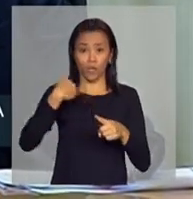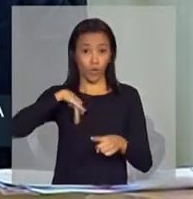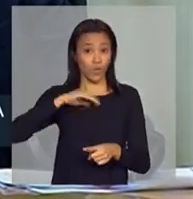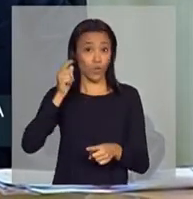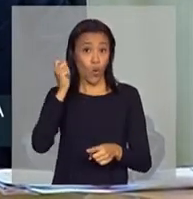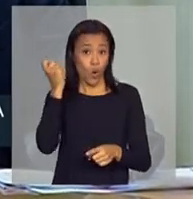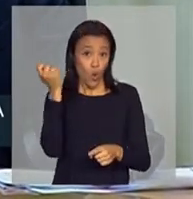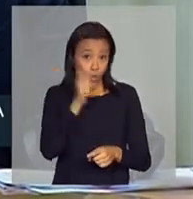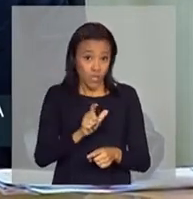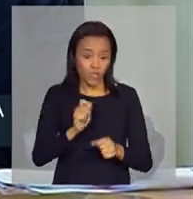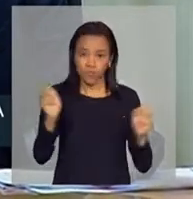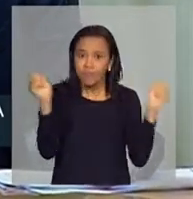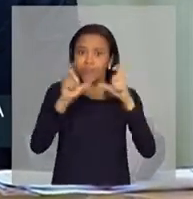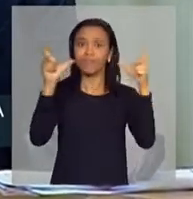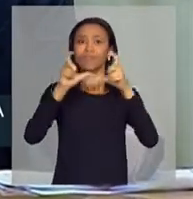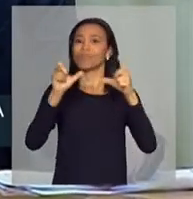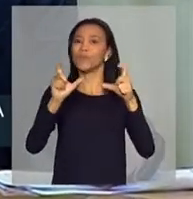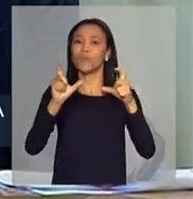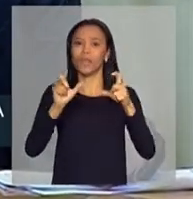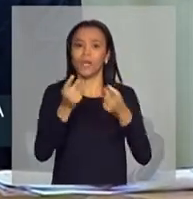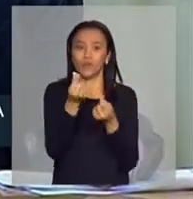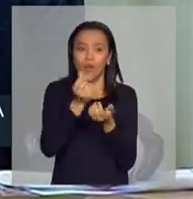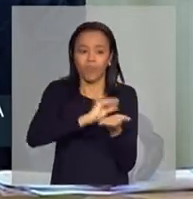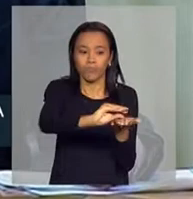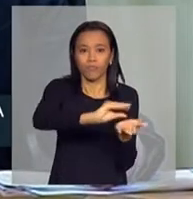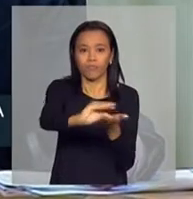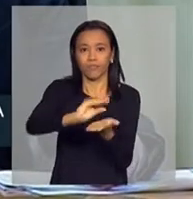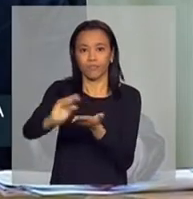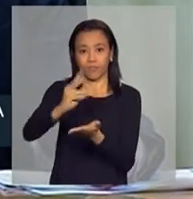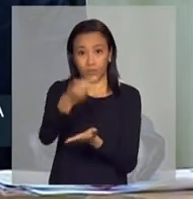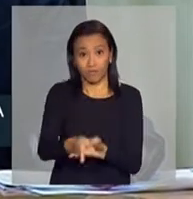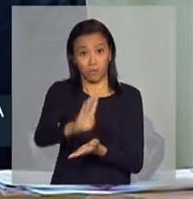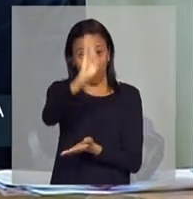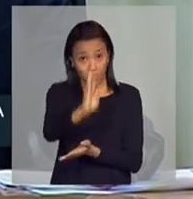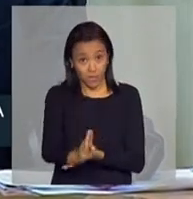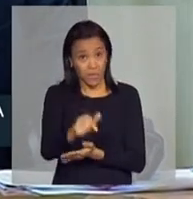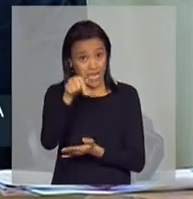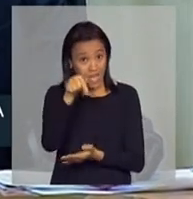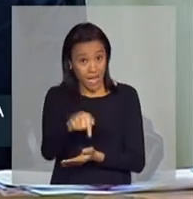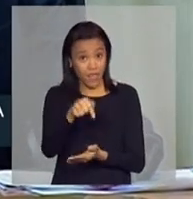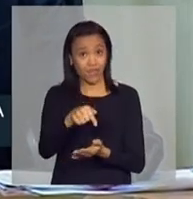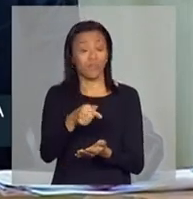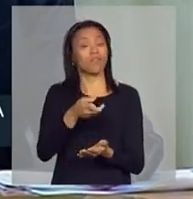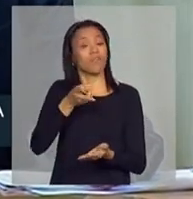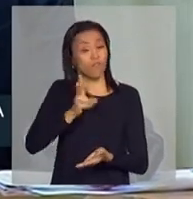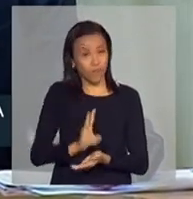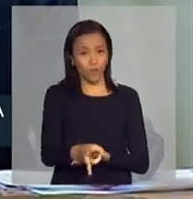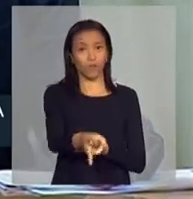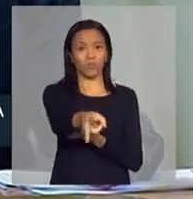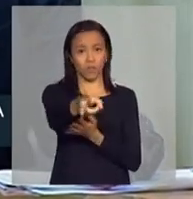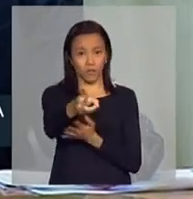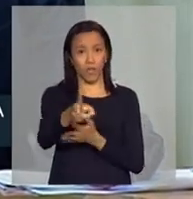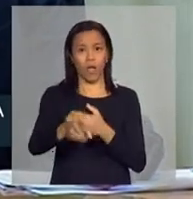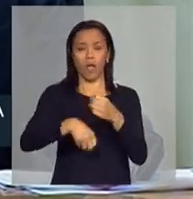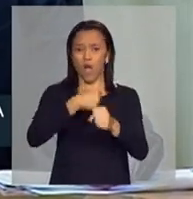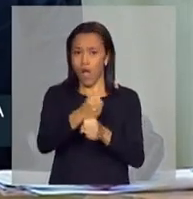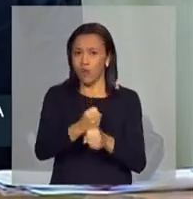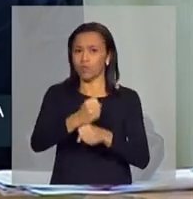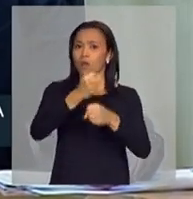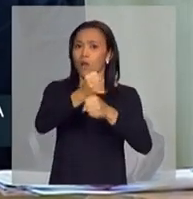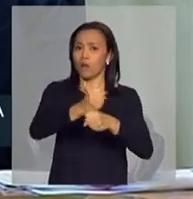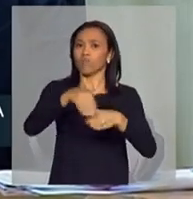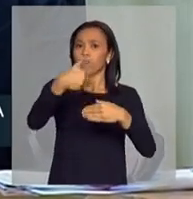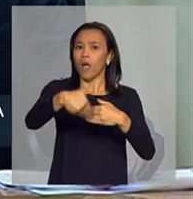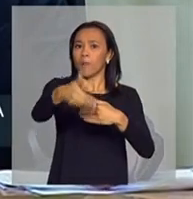despertar o investimento e essa trajetória veio para ficar ela deverá prosseguir nos próximos anos